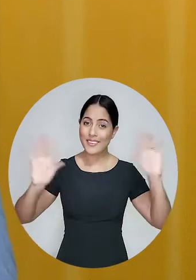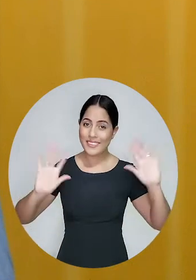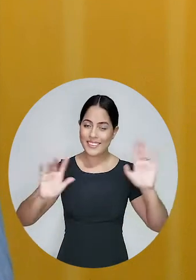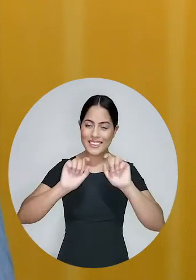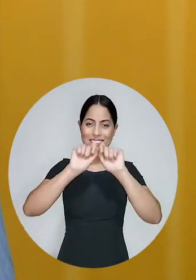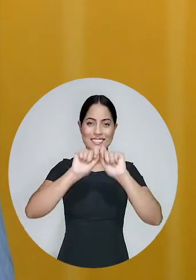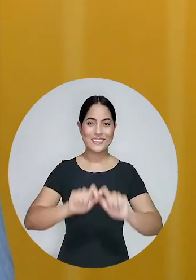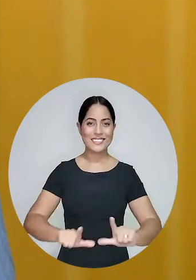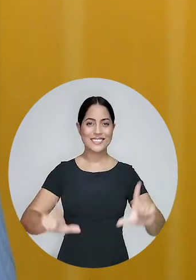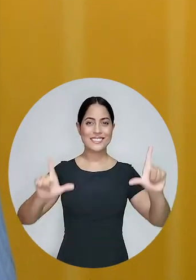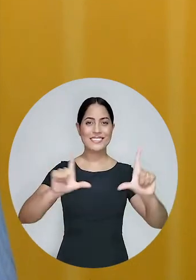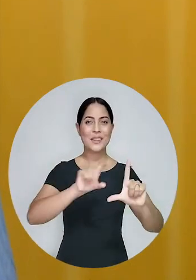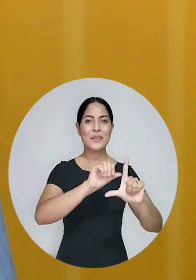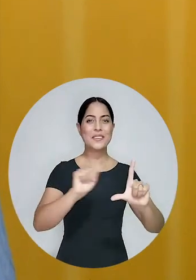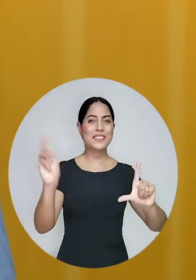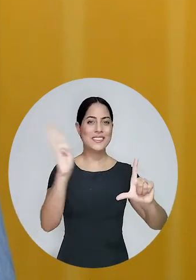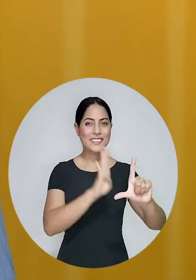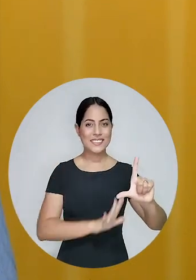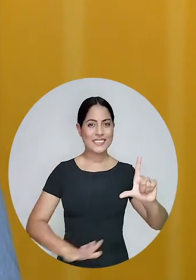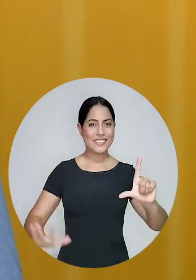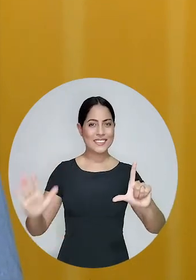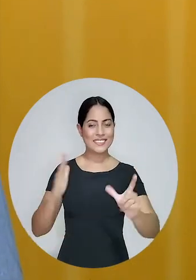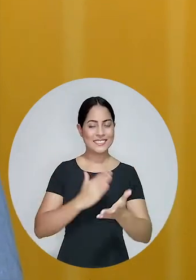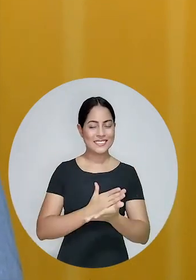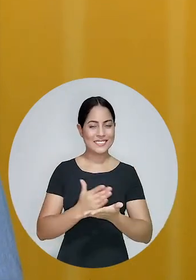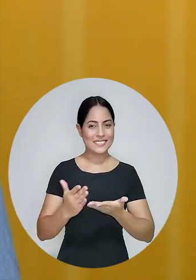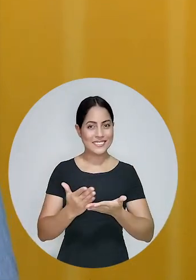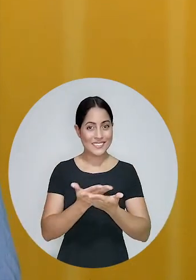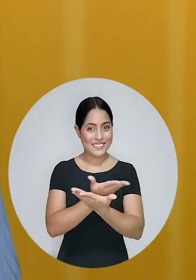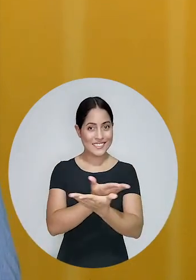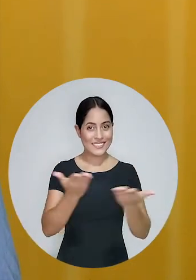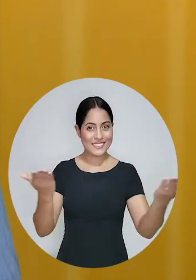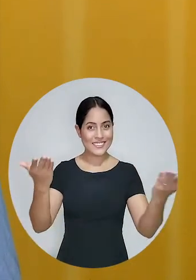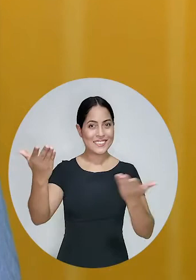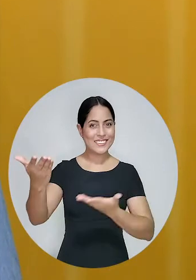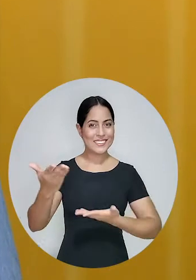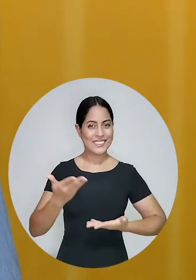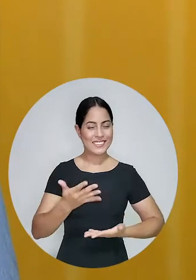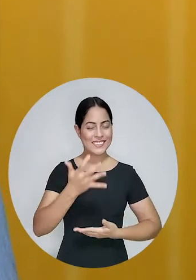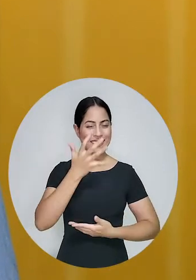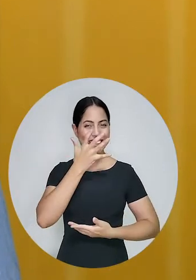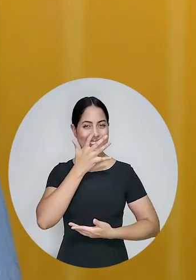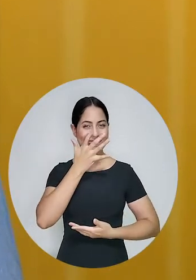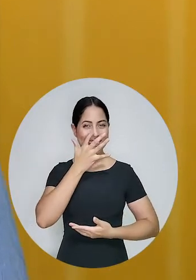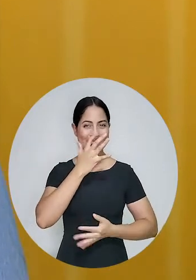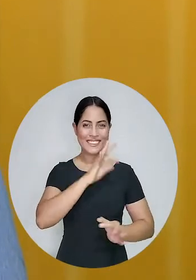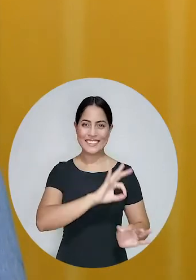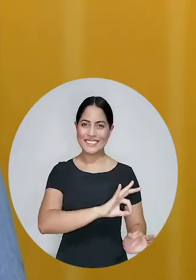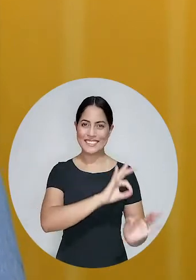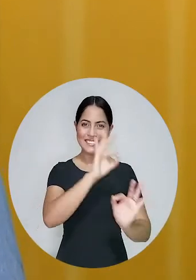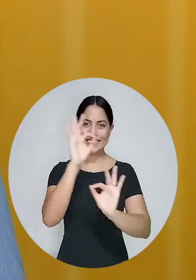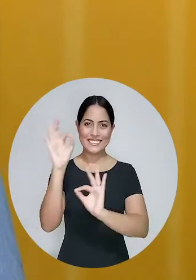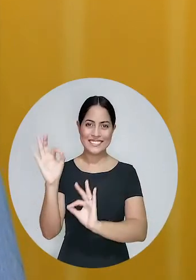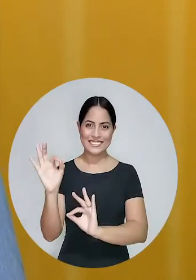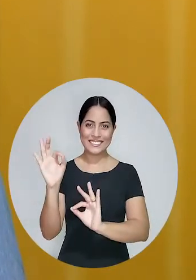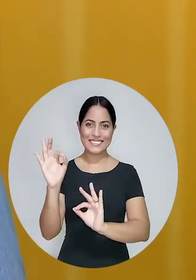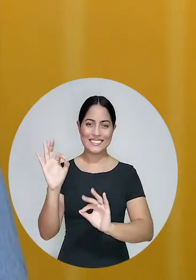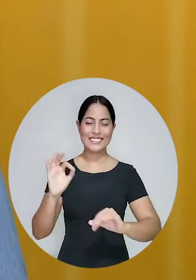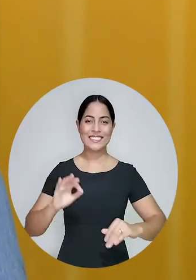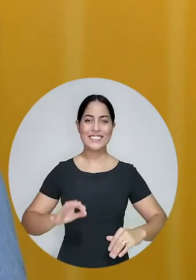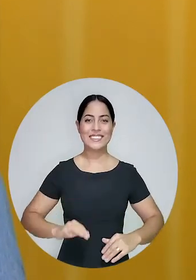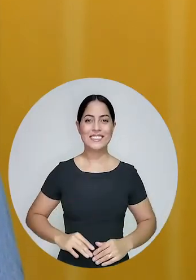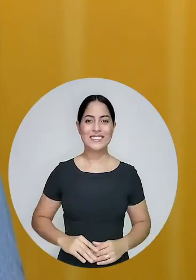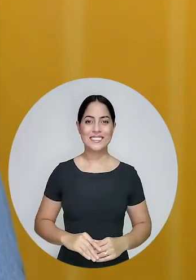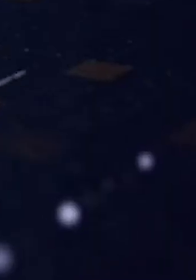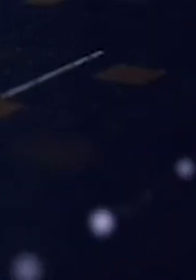Olá, começa agora mais uma edição do programa OAB Nacional. E você é o nosso convidado. Fique com a gente, já